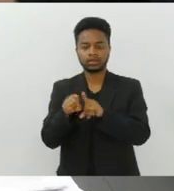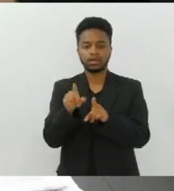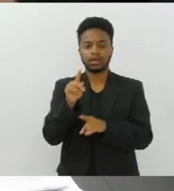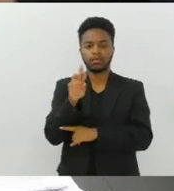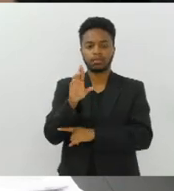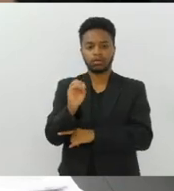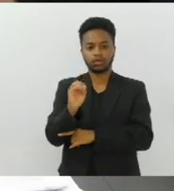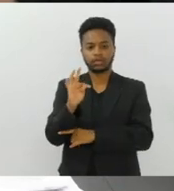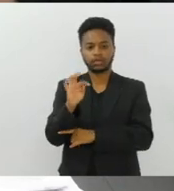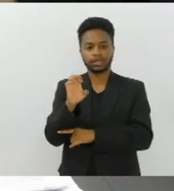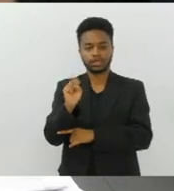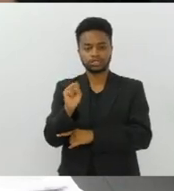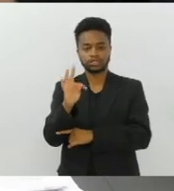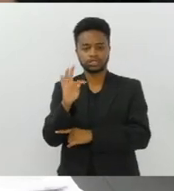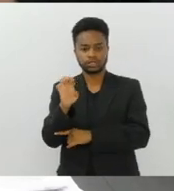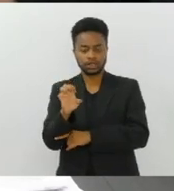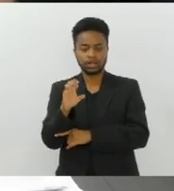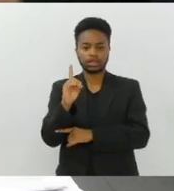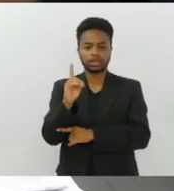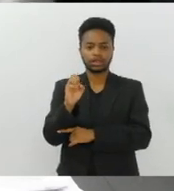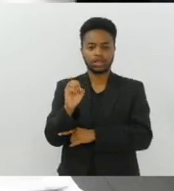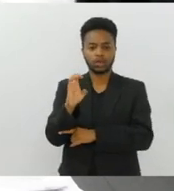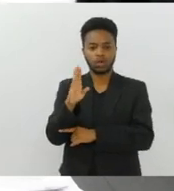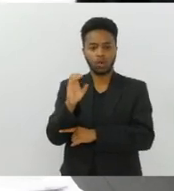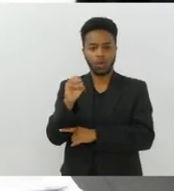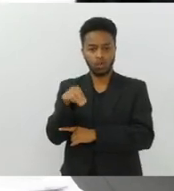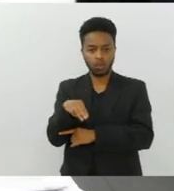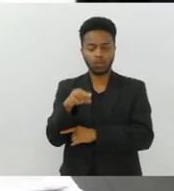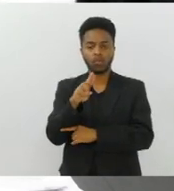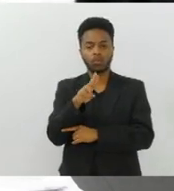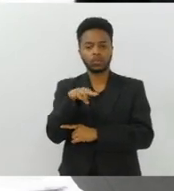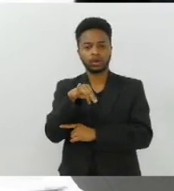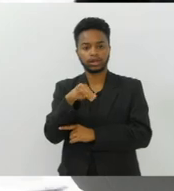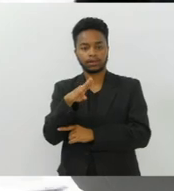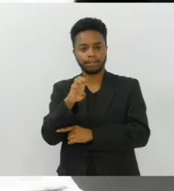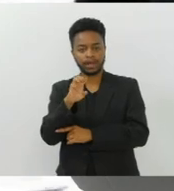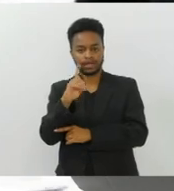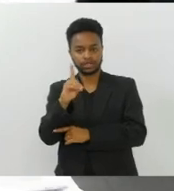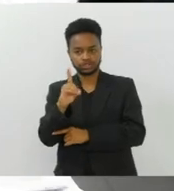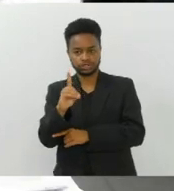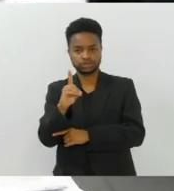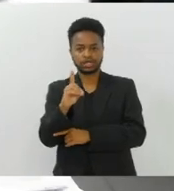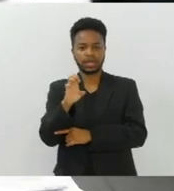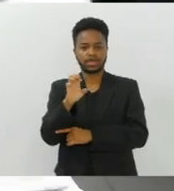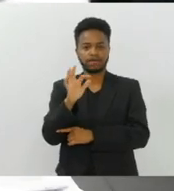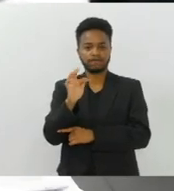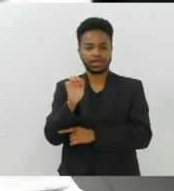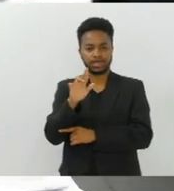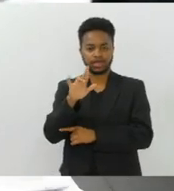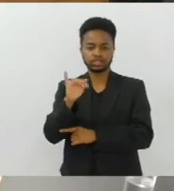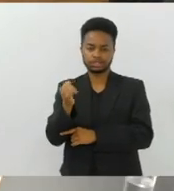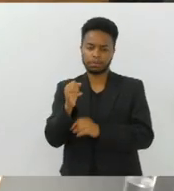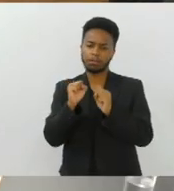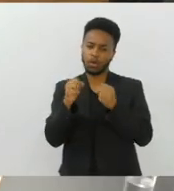Decon, a Unimed Ferge. Então, podem bater palmas. Eu sei que vocês querem bater palmas.